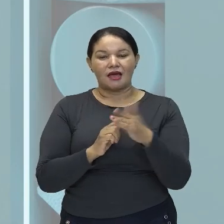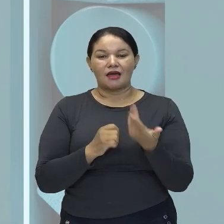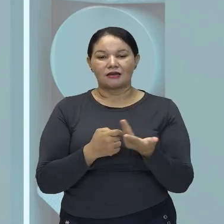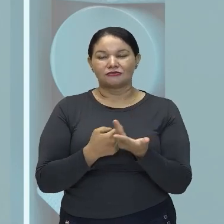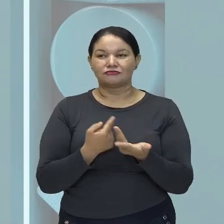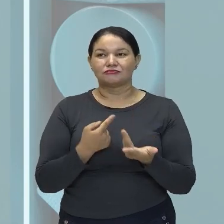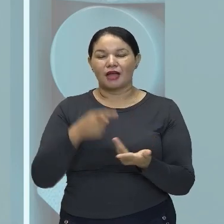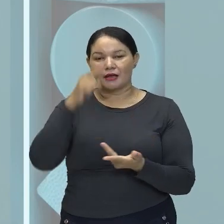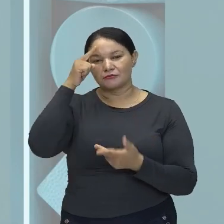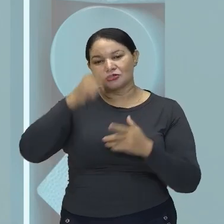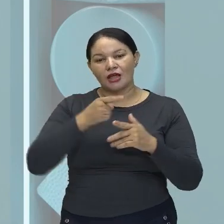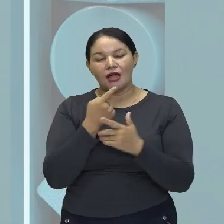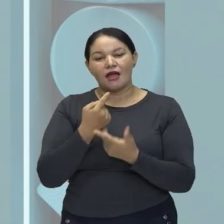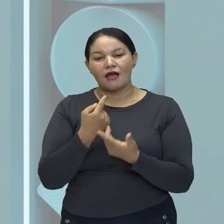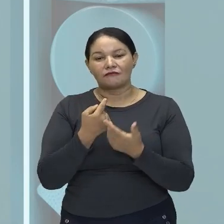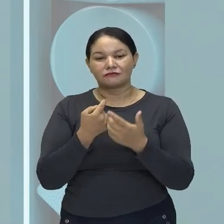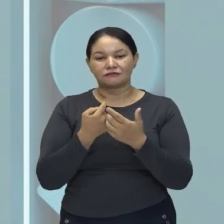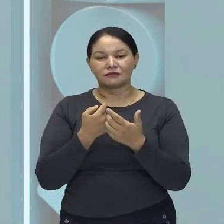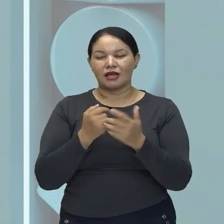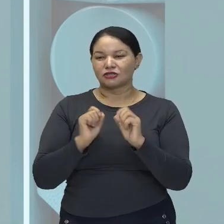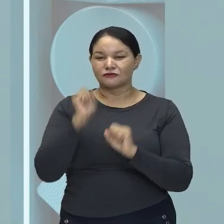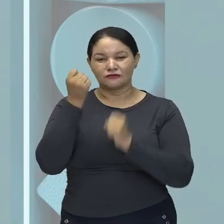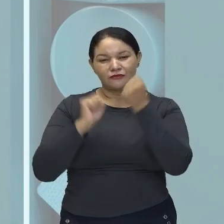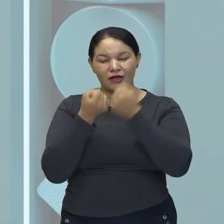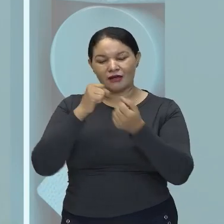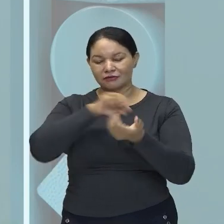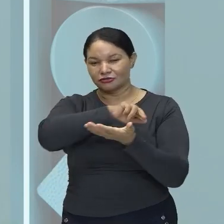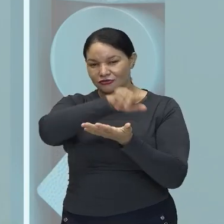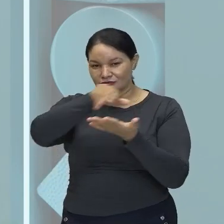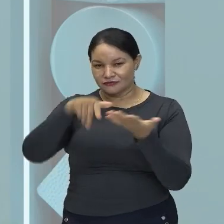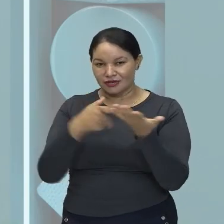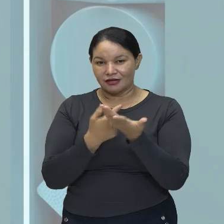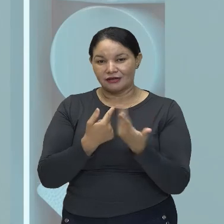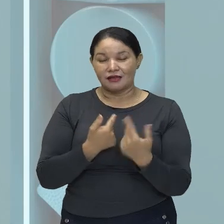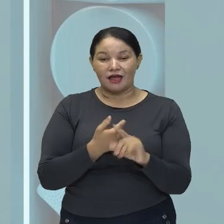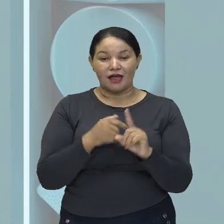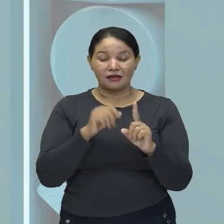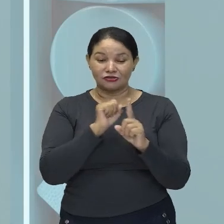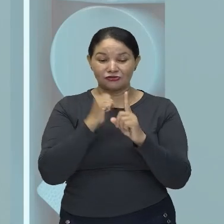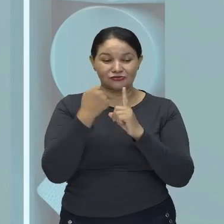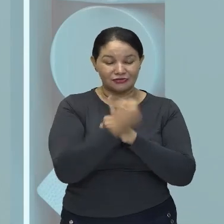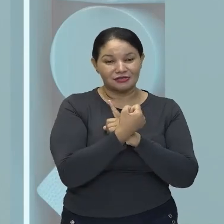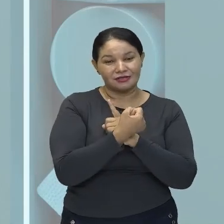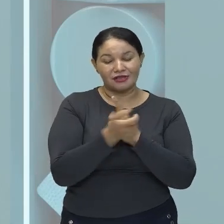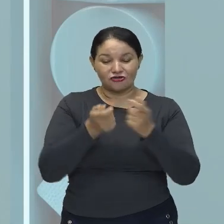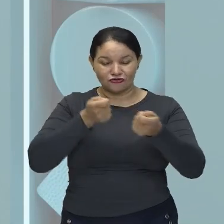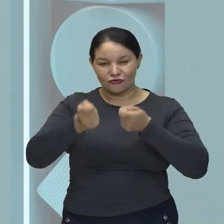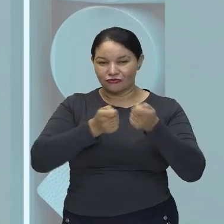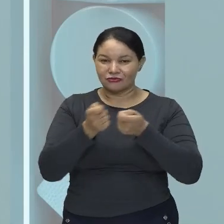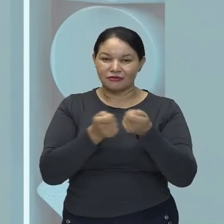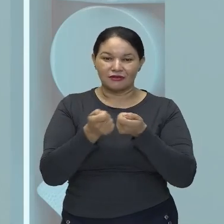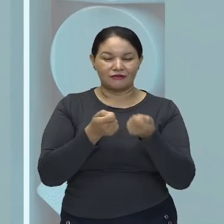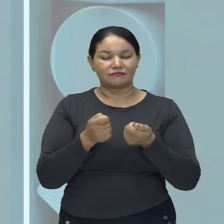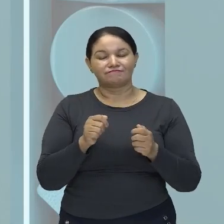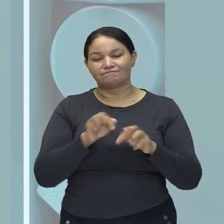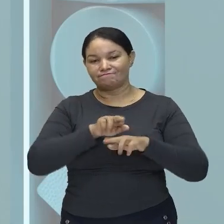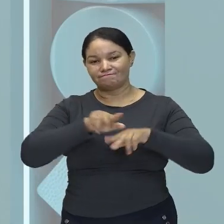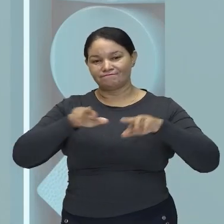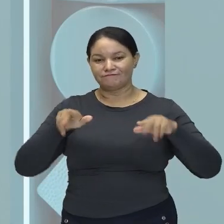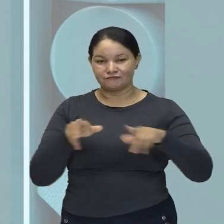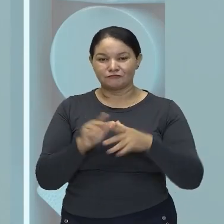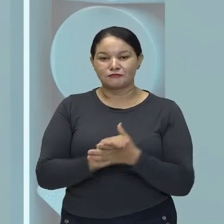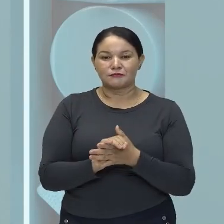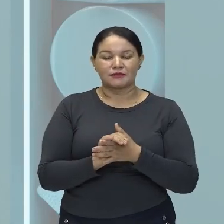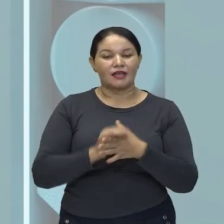que manipulavam a sociedade, as pessoas de acordo com os seus interesses. E percebo que o expressionismo surge nesse